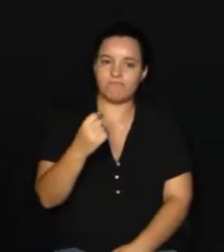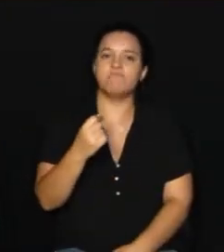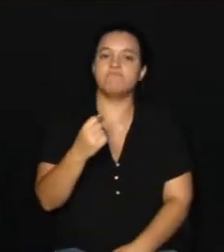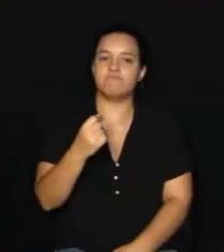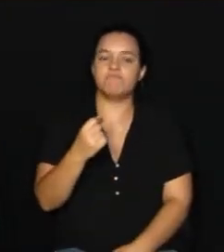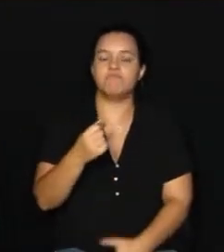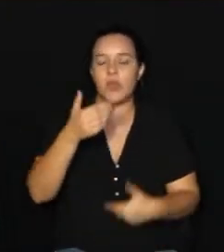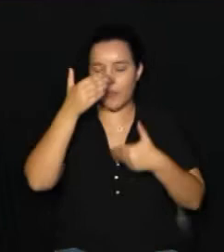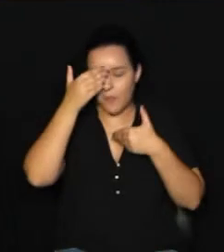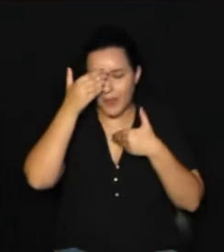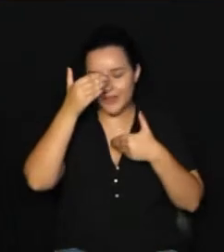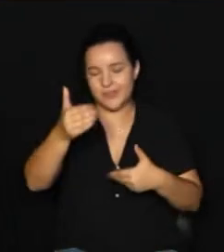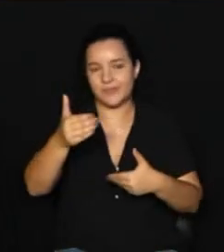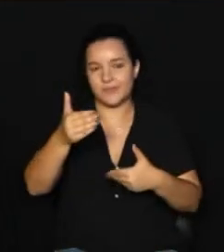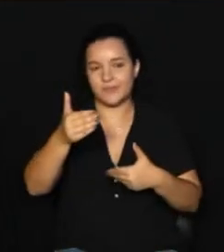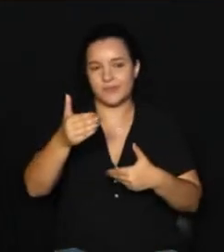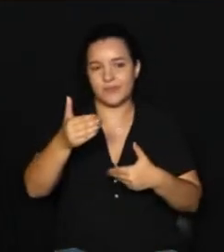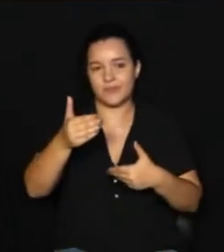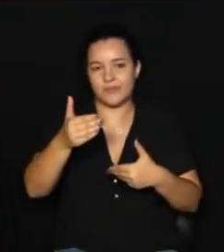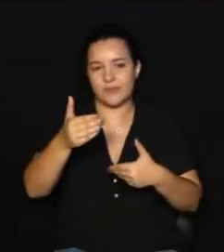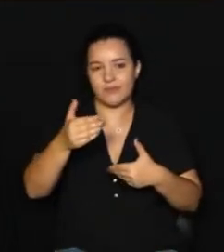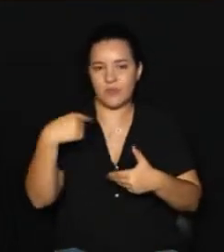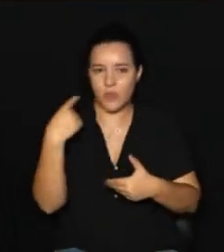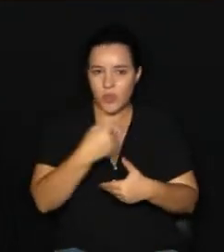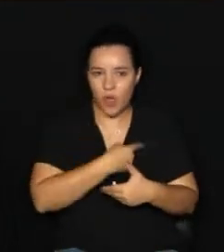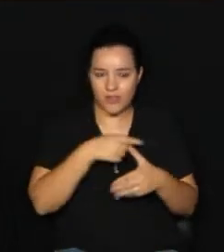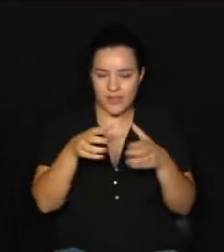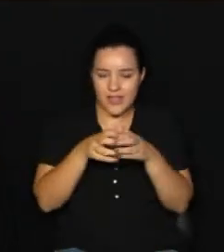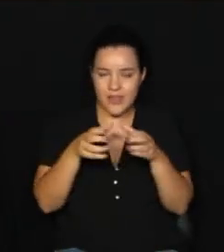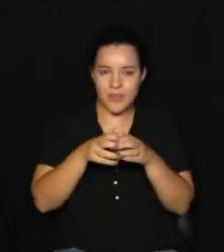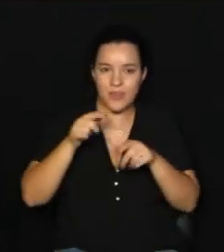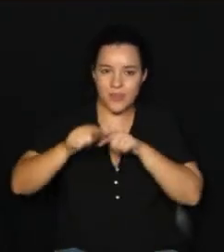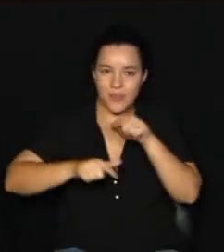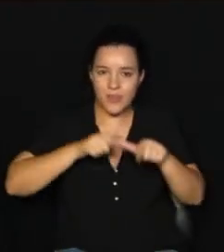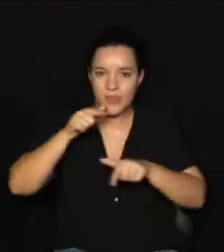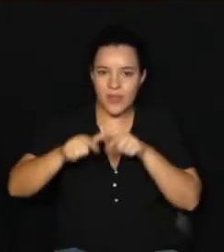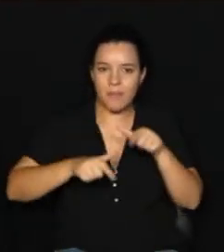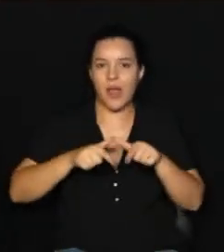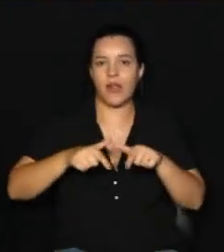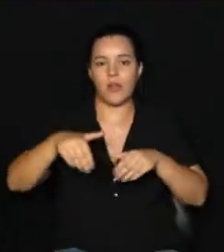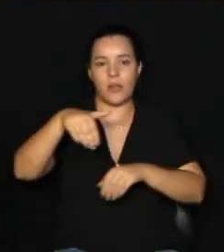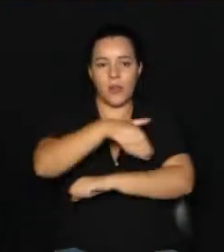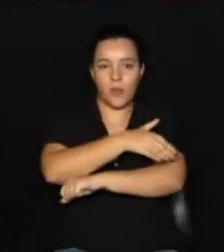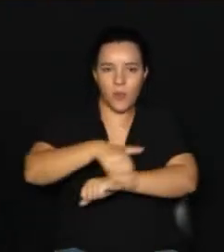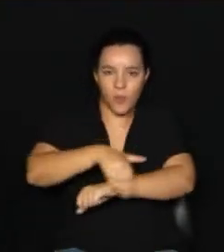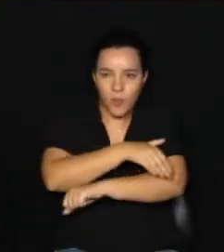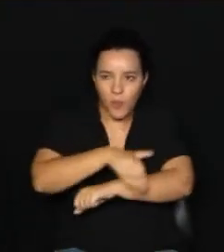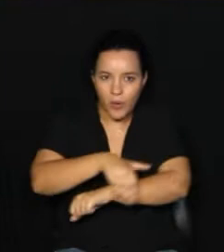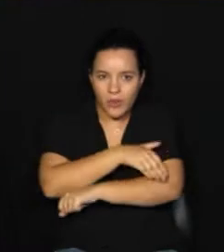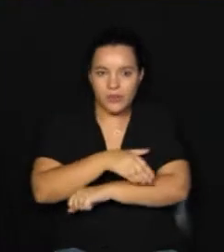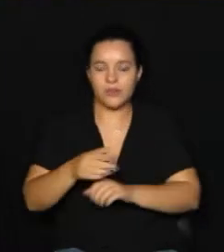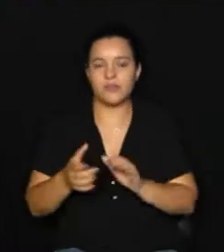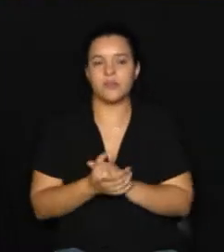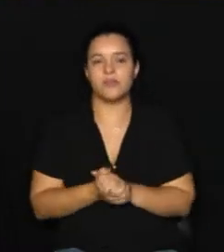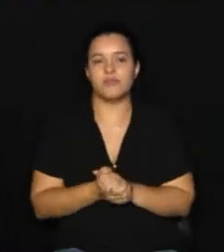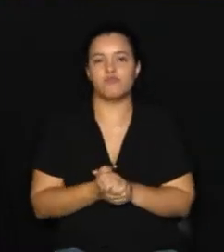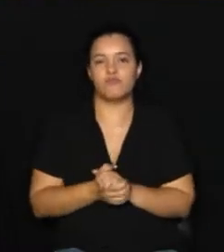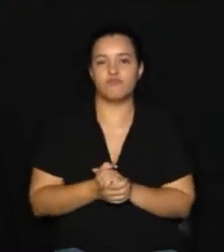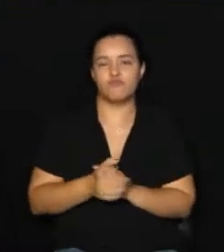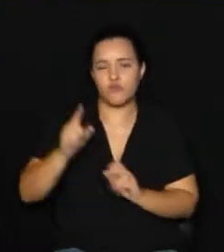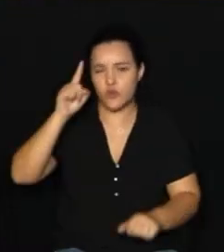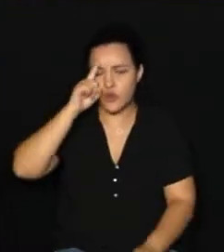cívico e quero agradecer também toda a nossa equipe, a equipe de rua que trabalhou dia e